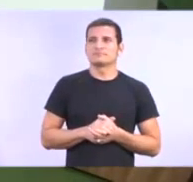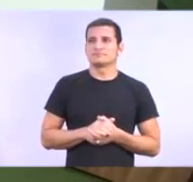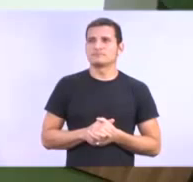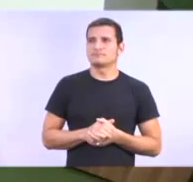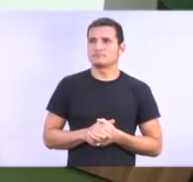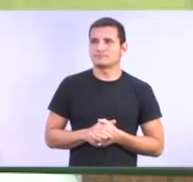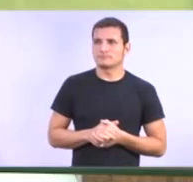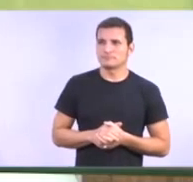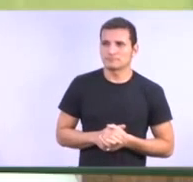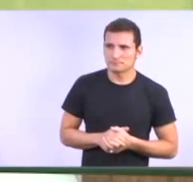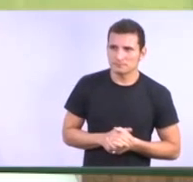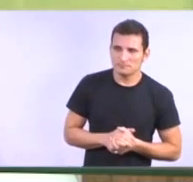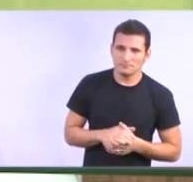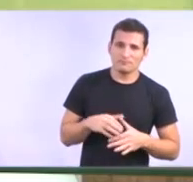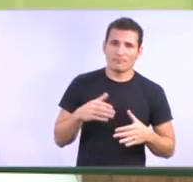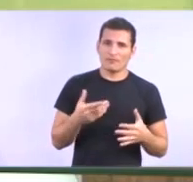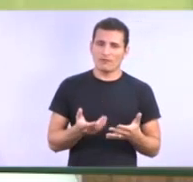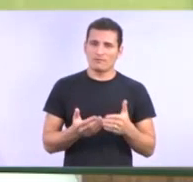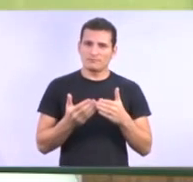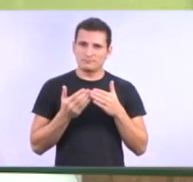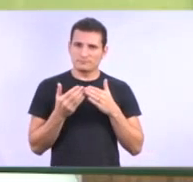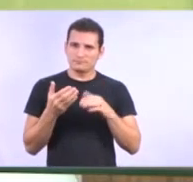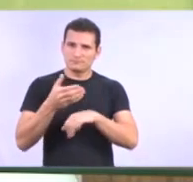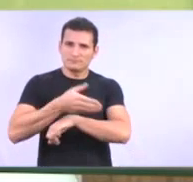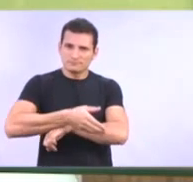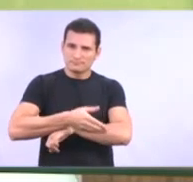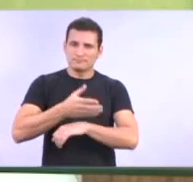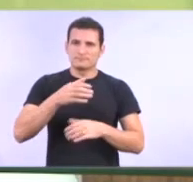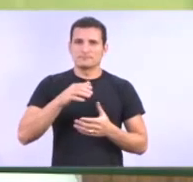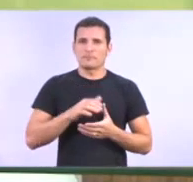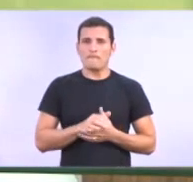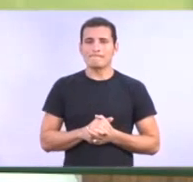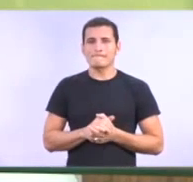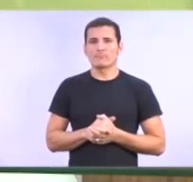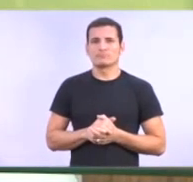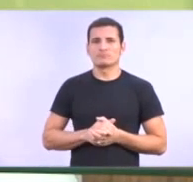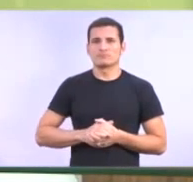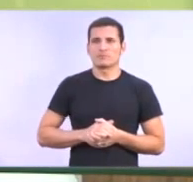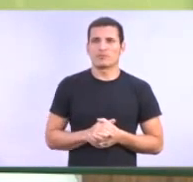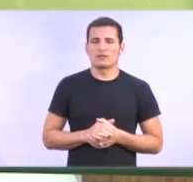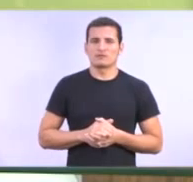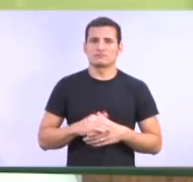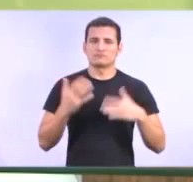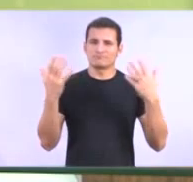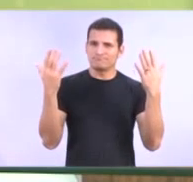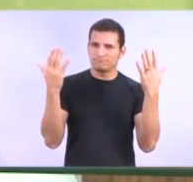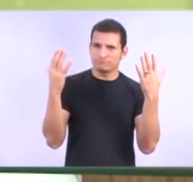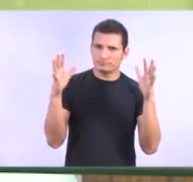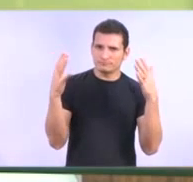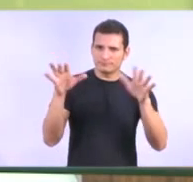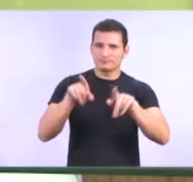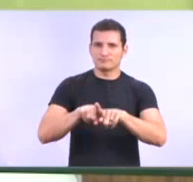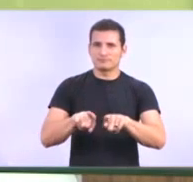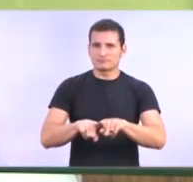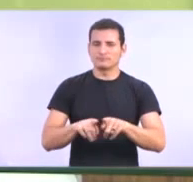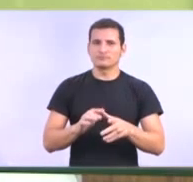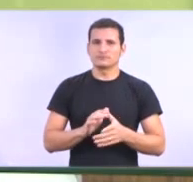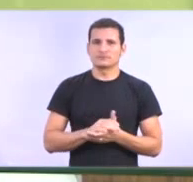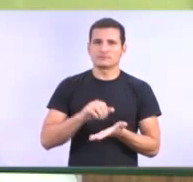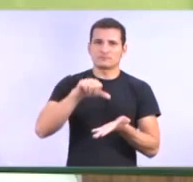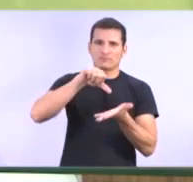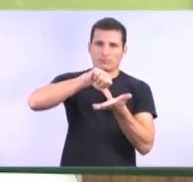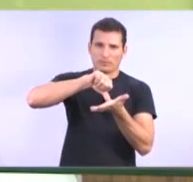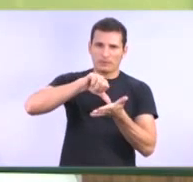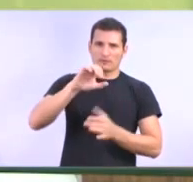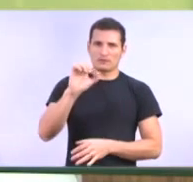Então, gente, vamos participar. Eu quero, inclusive, professor, colocar aqui e parabenizar o Polo de